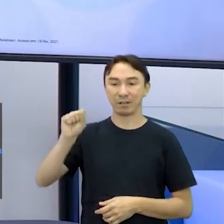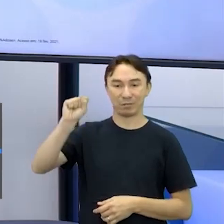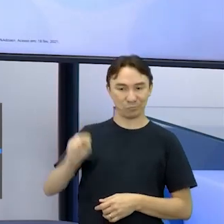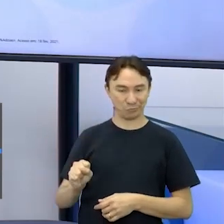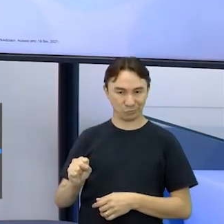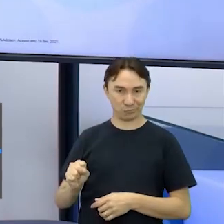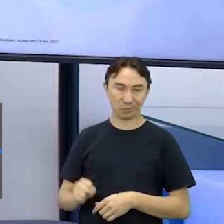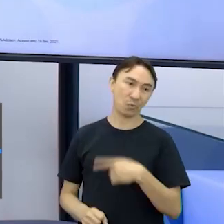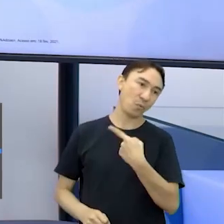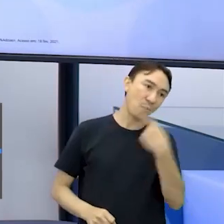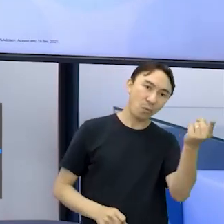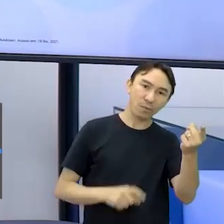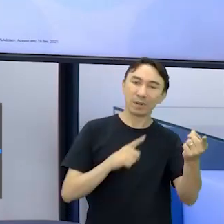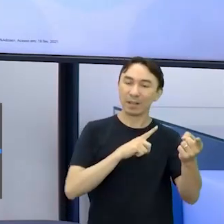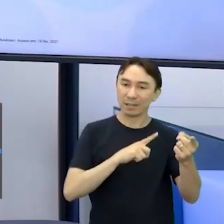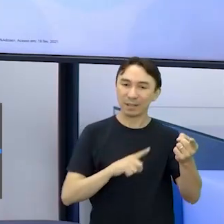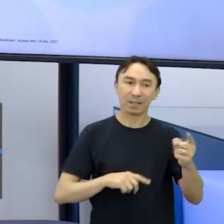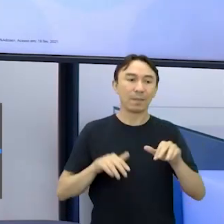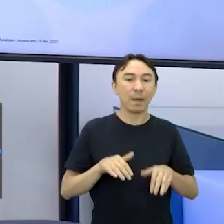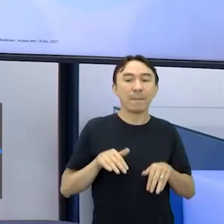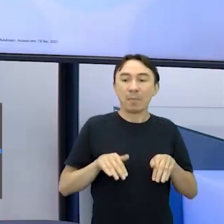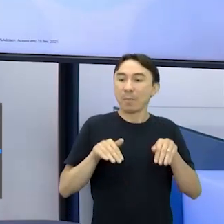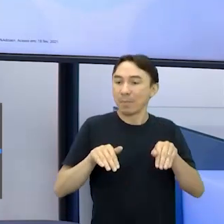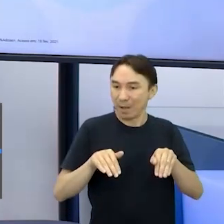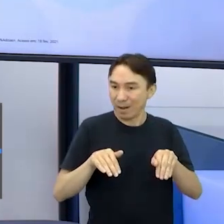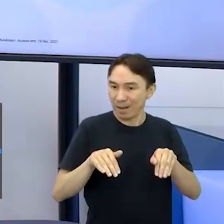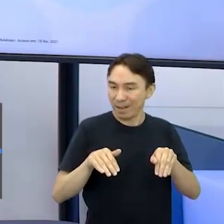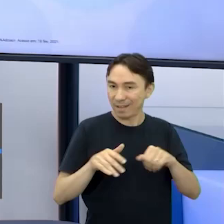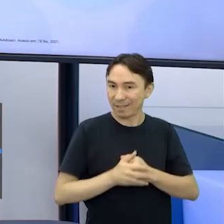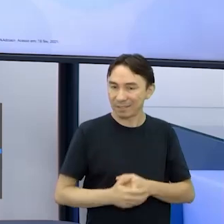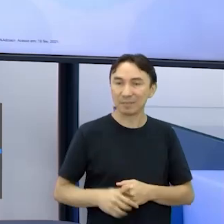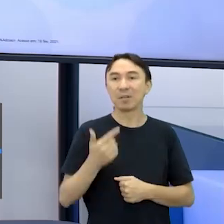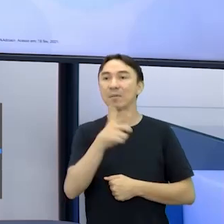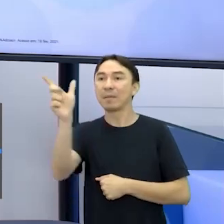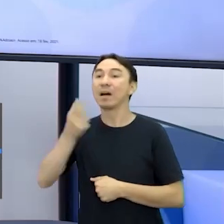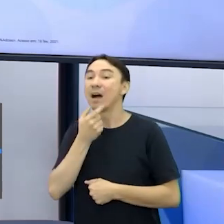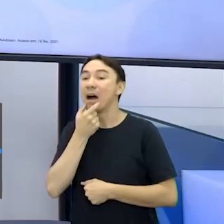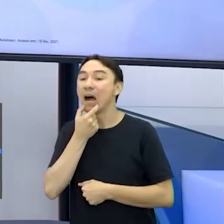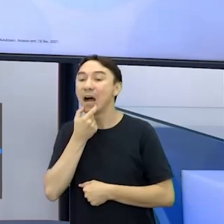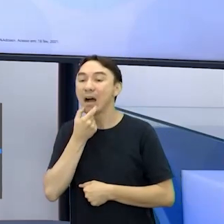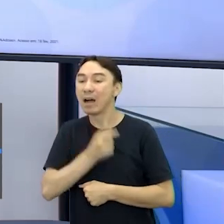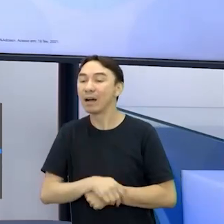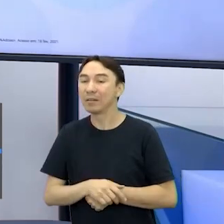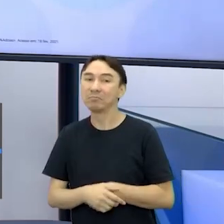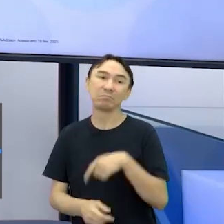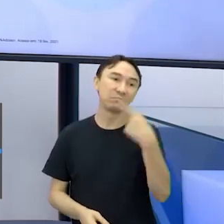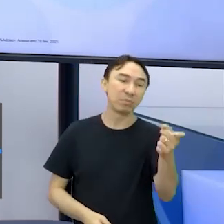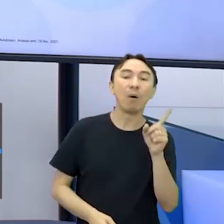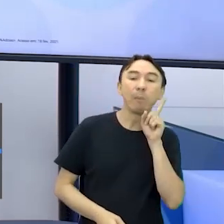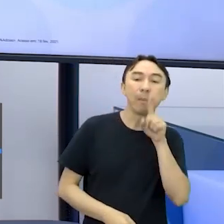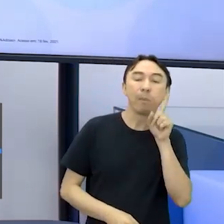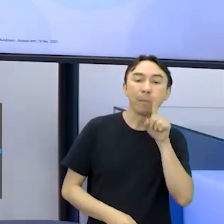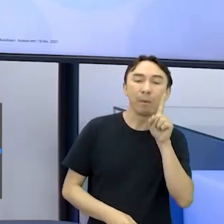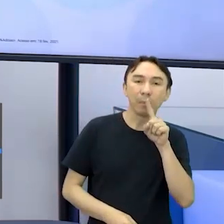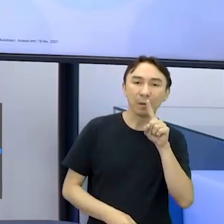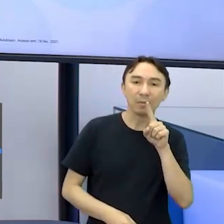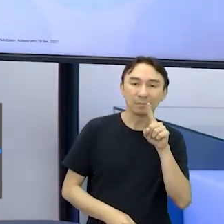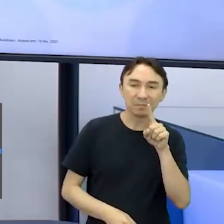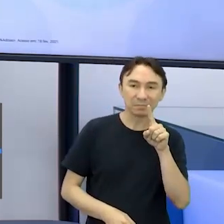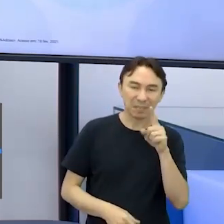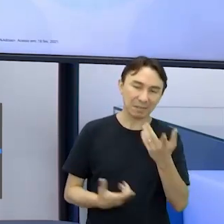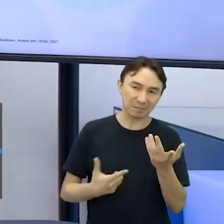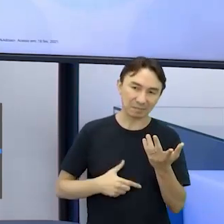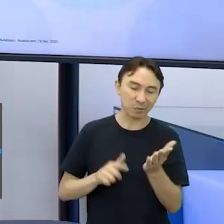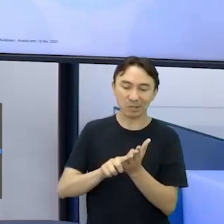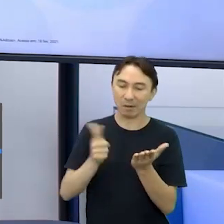da Austrália, um jornal que é da Inglaterra, um jornal que é dos Estados Unidos. Apresentei